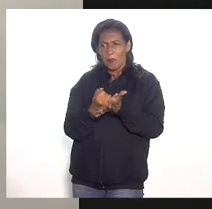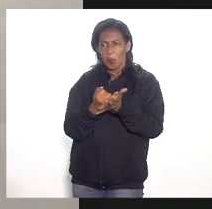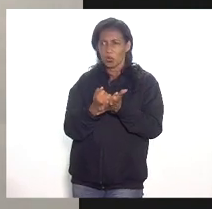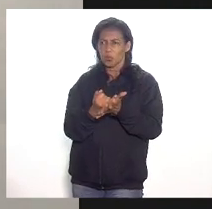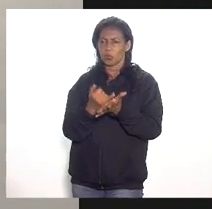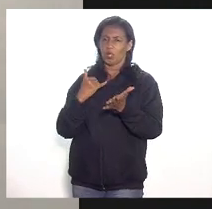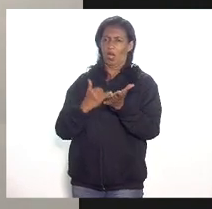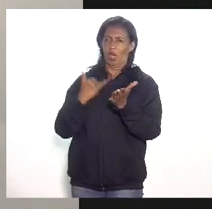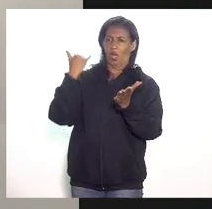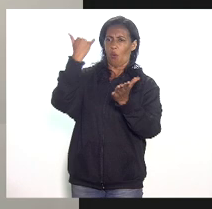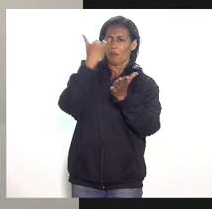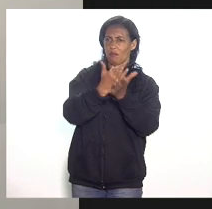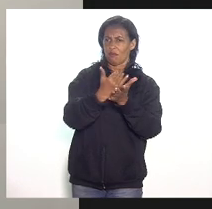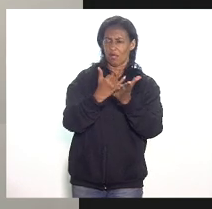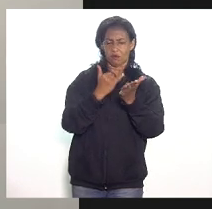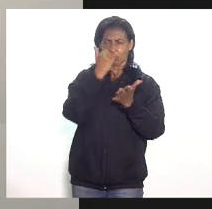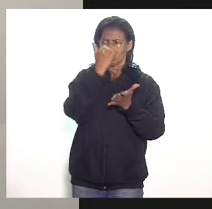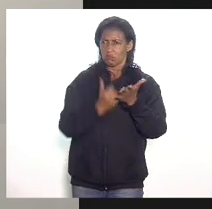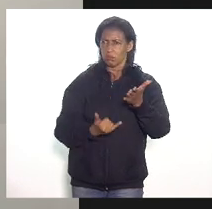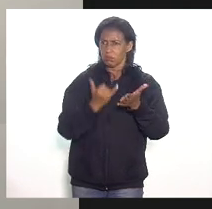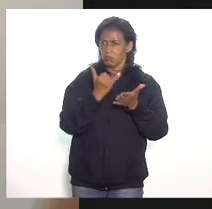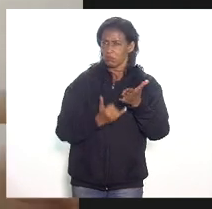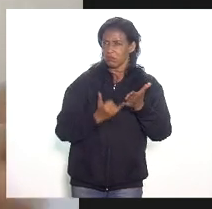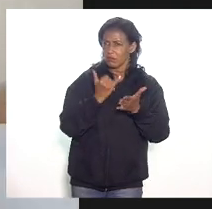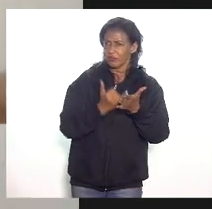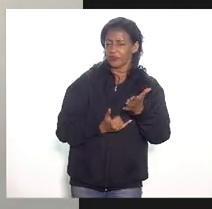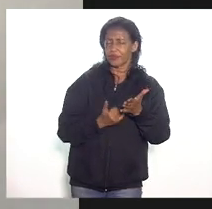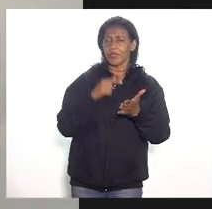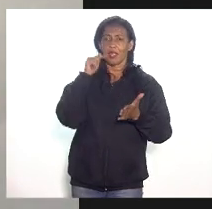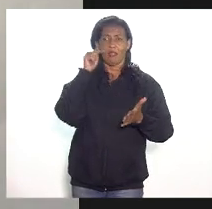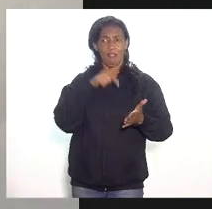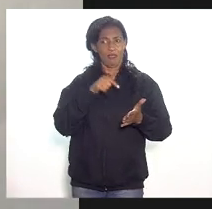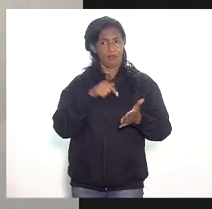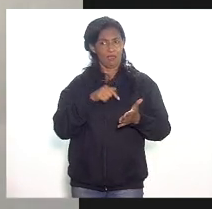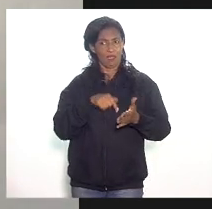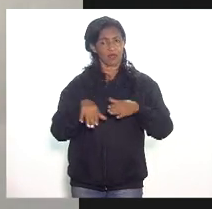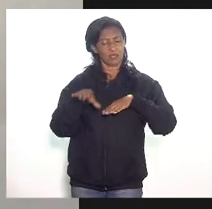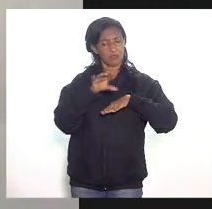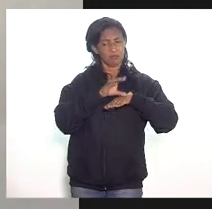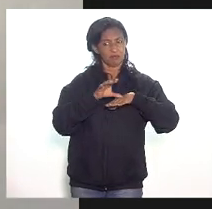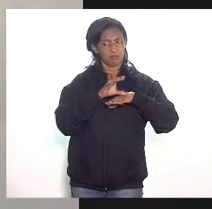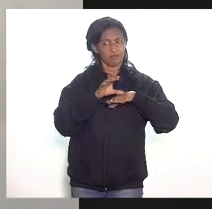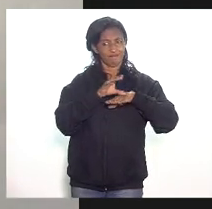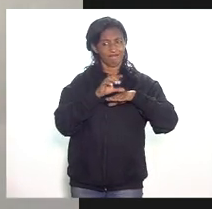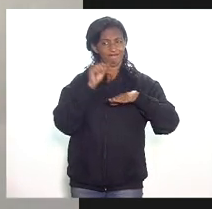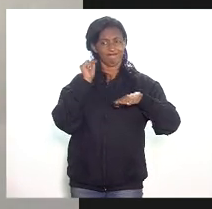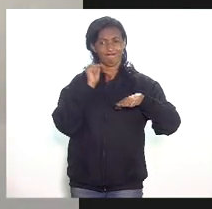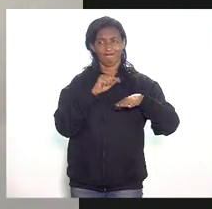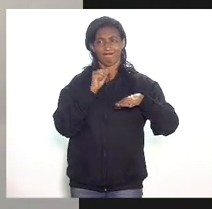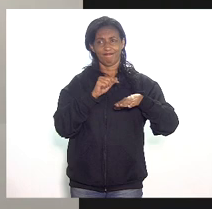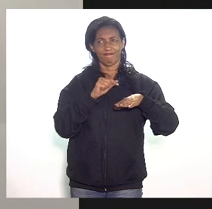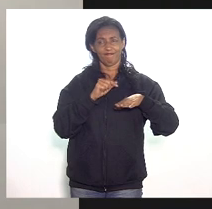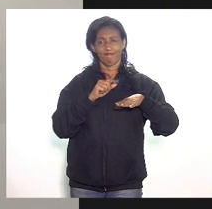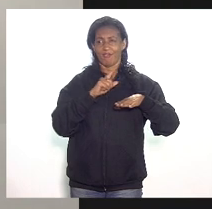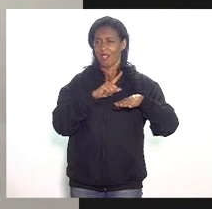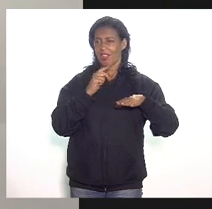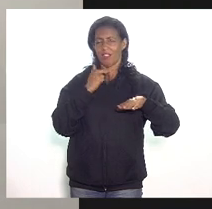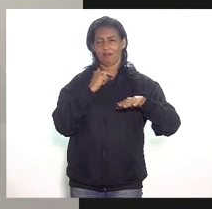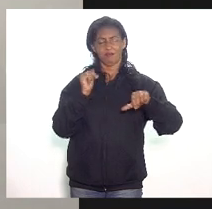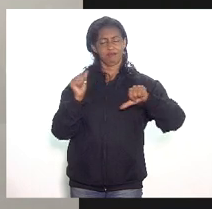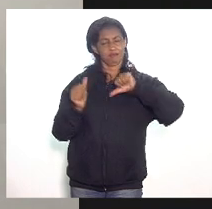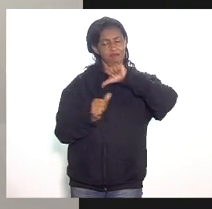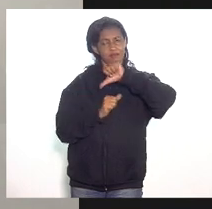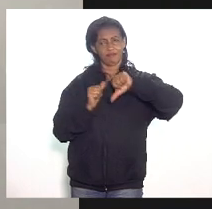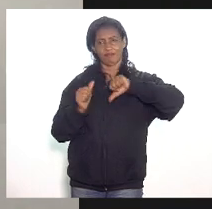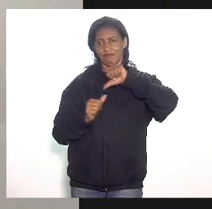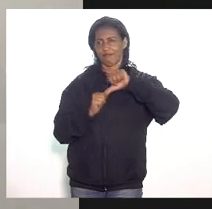aumentando essas taxas. Então, essa questão da impostacionalidade ao meu ver ela é intransponível e